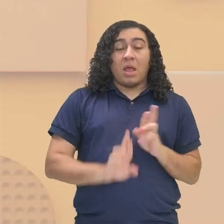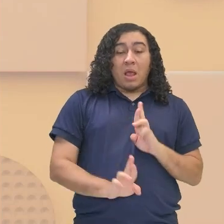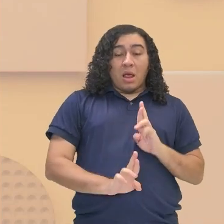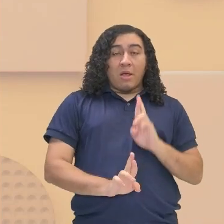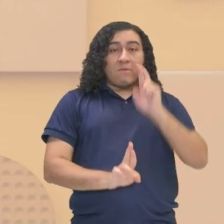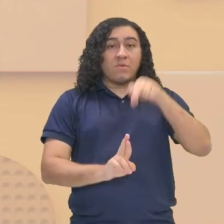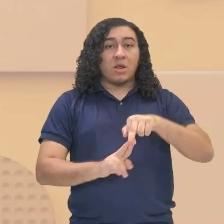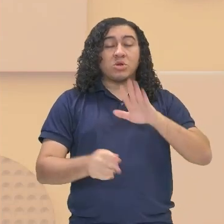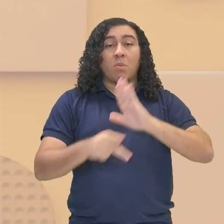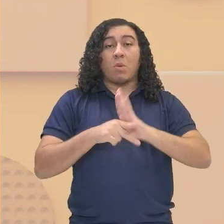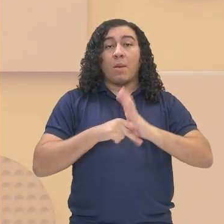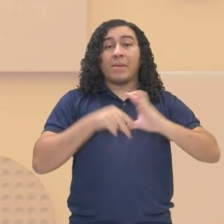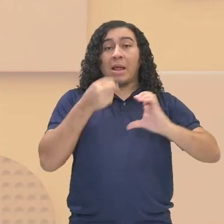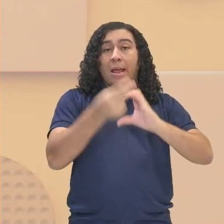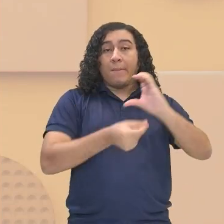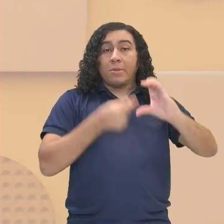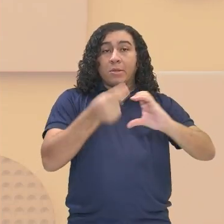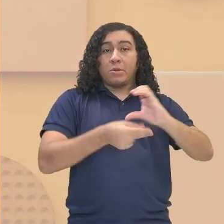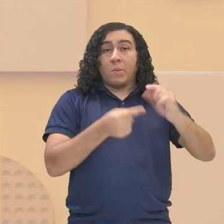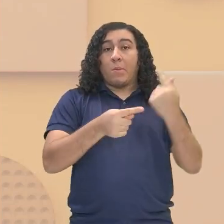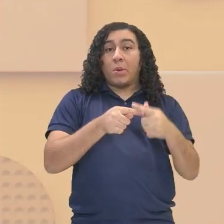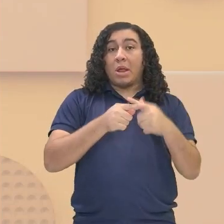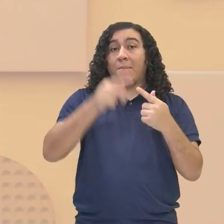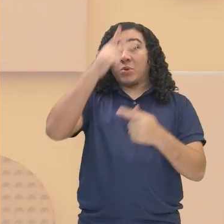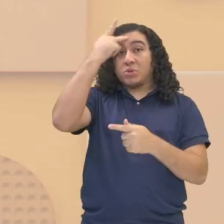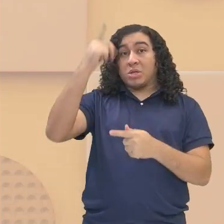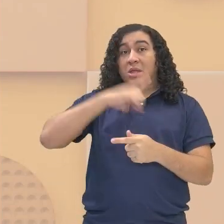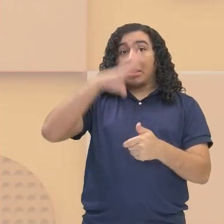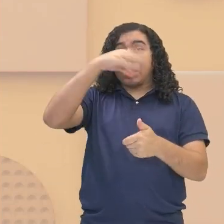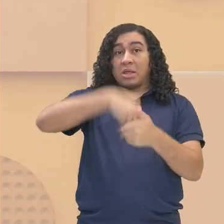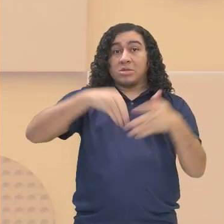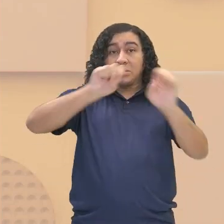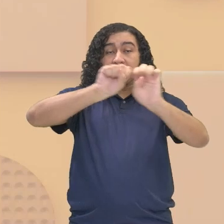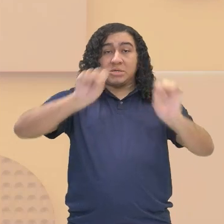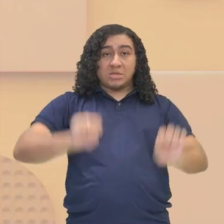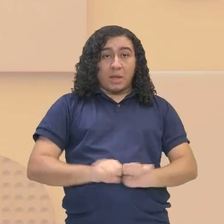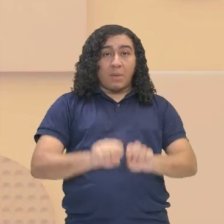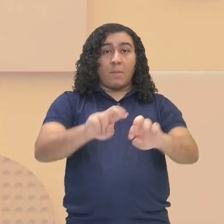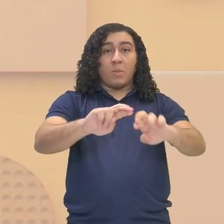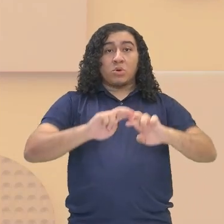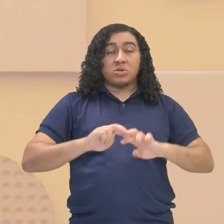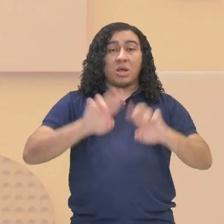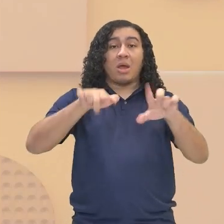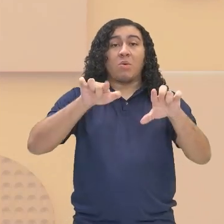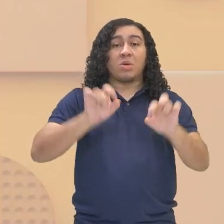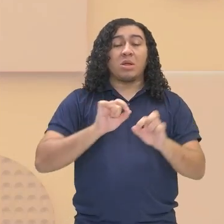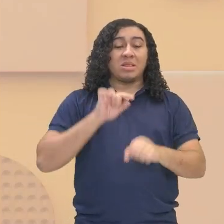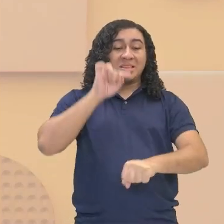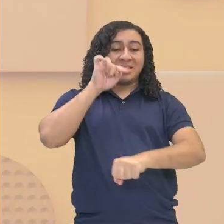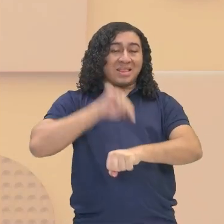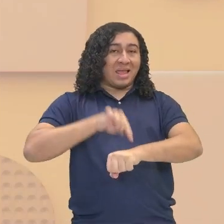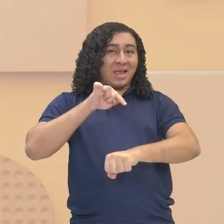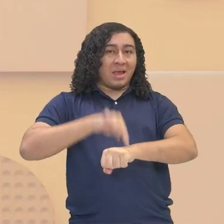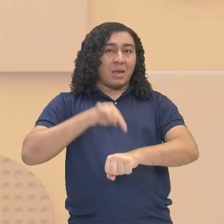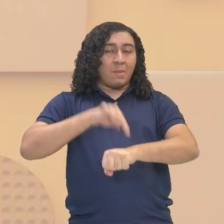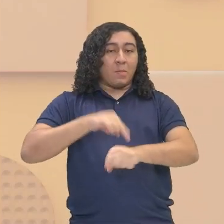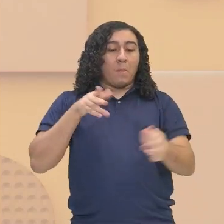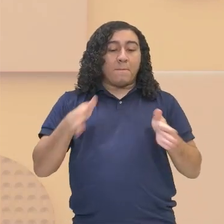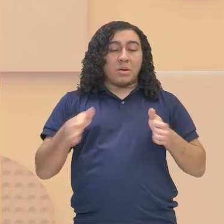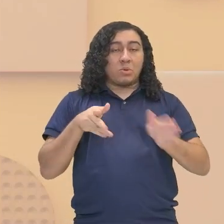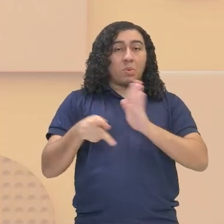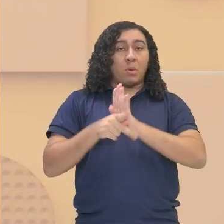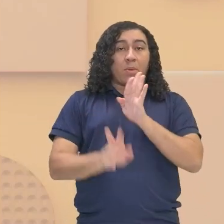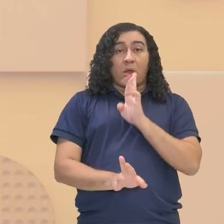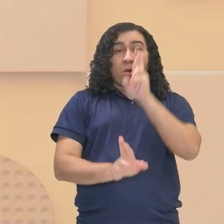este operário, ele está dentro, então, desse sistema. Por isso, né? Aí nós chamamos, então, de tempo das fábricas,